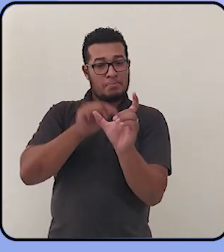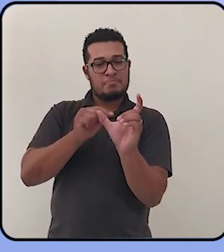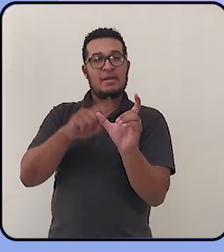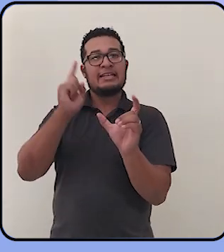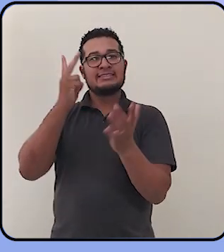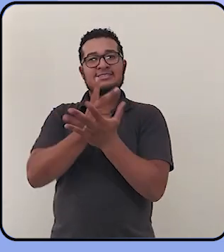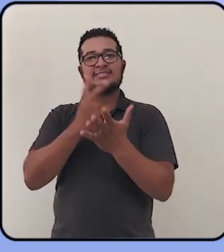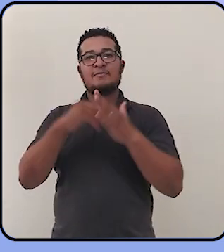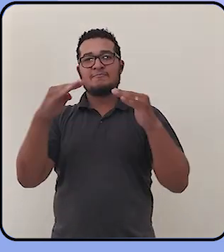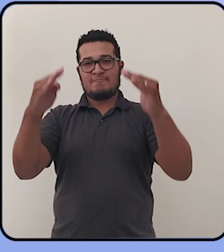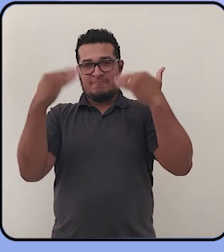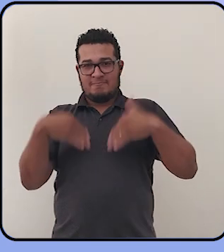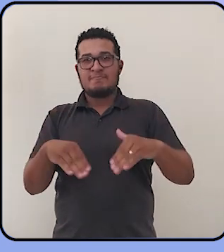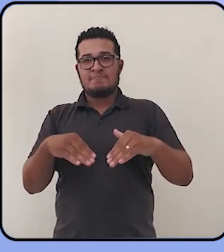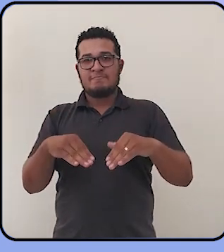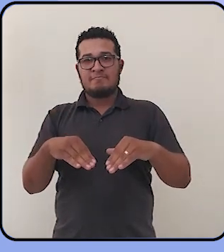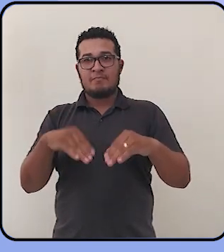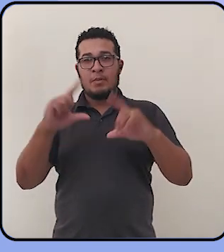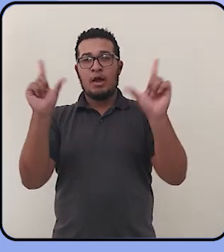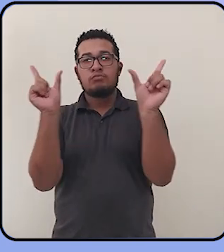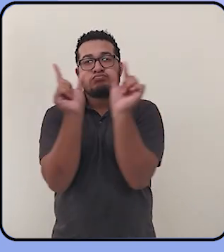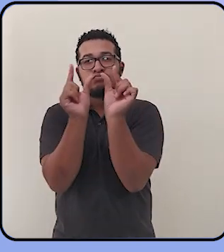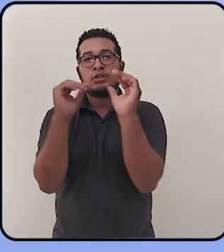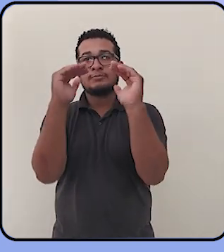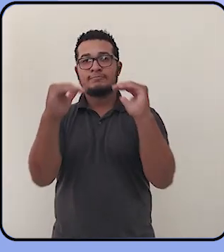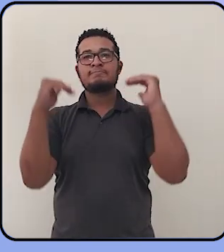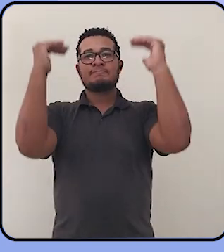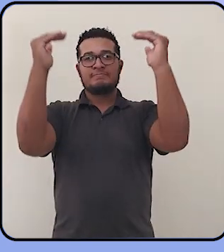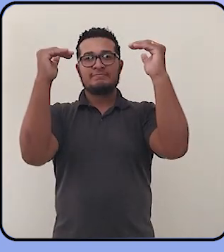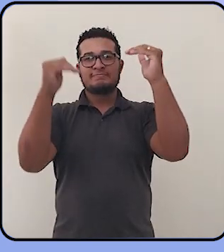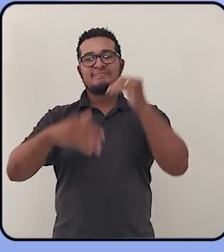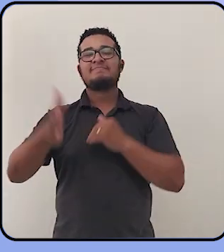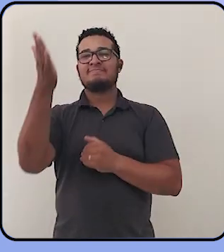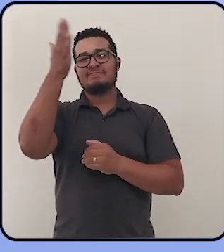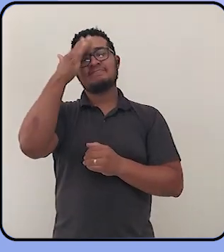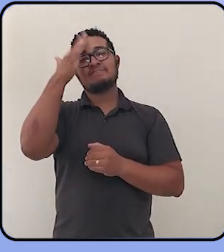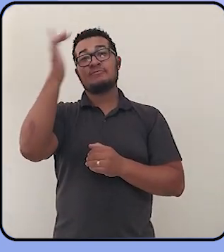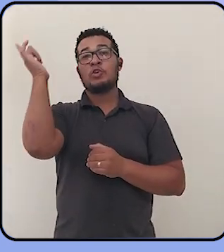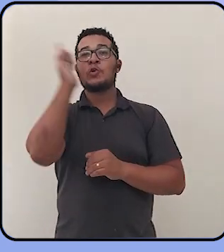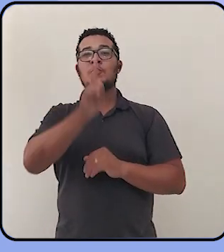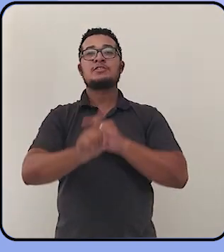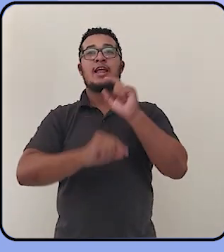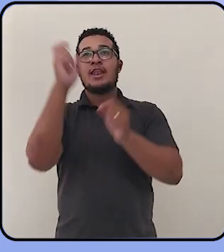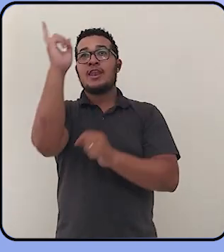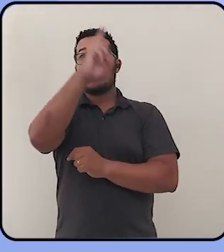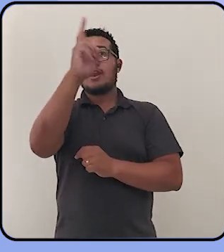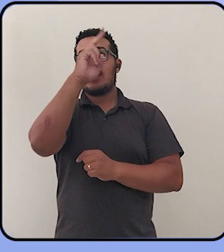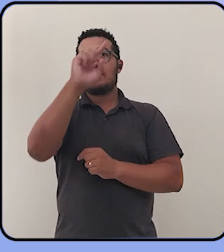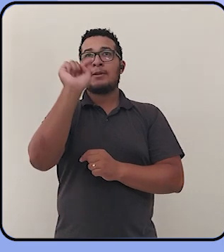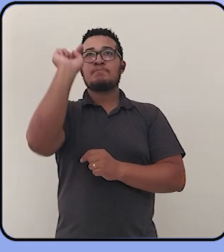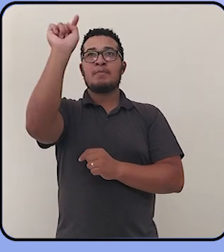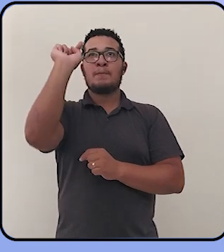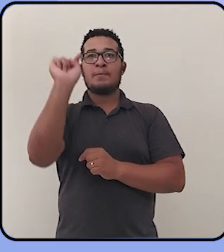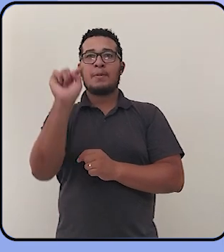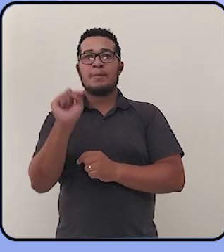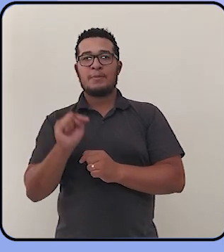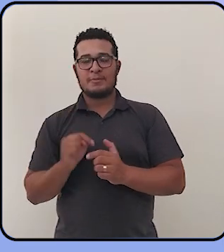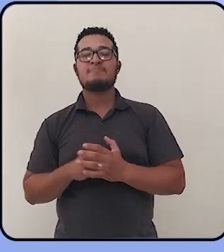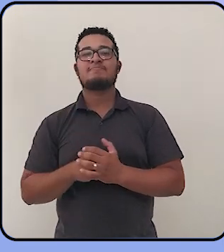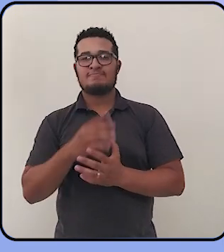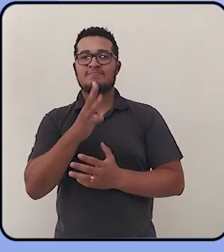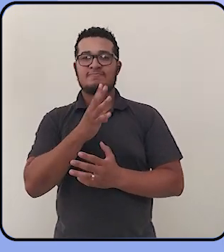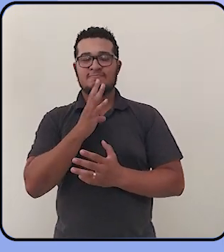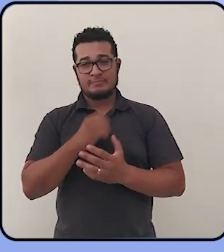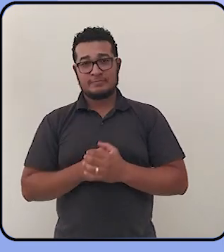maiores embaixo, nomes menores em cima. Assim a gente consegue, lembrar os 5 paralelos